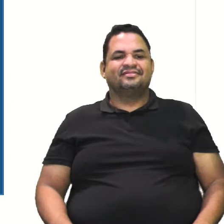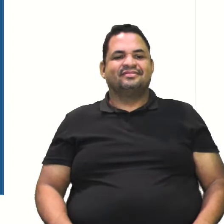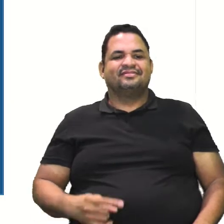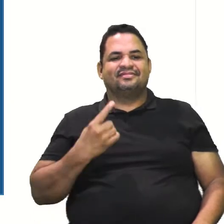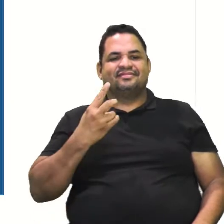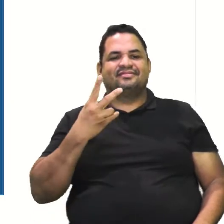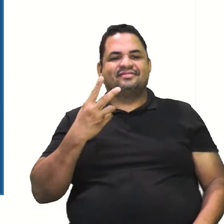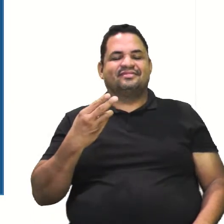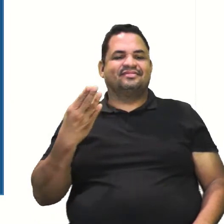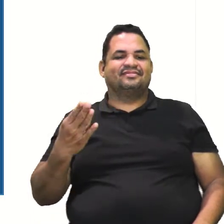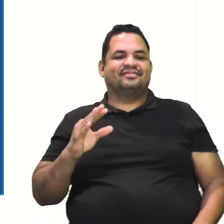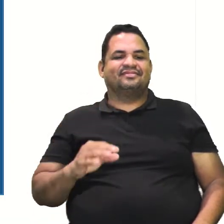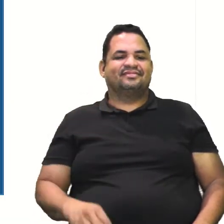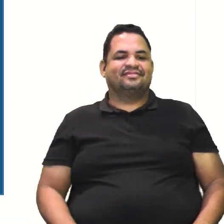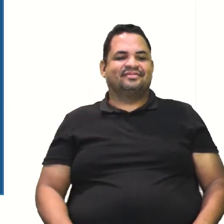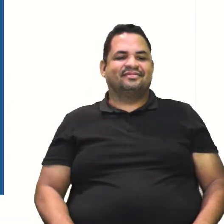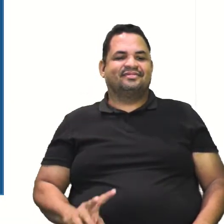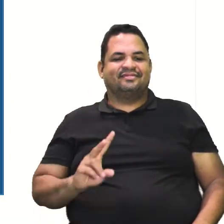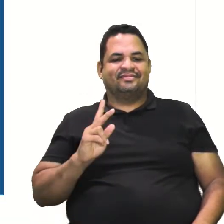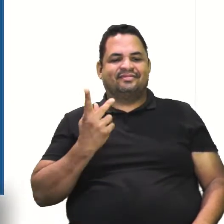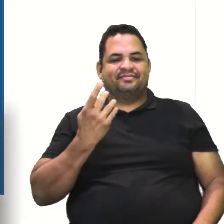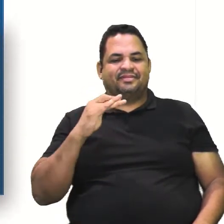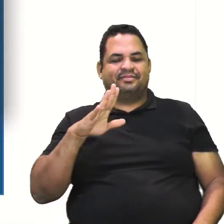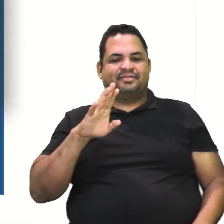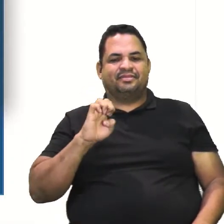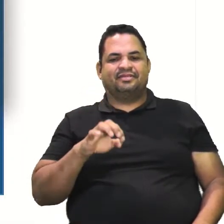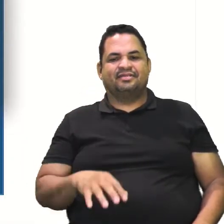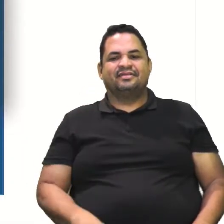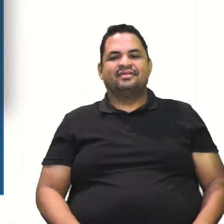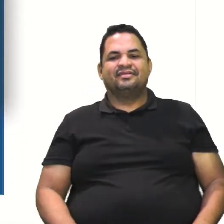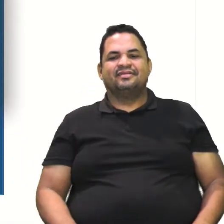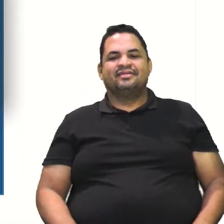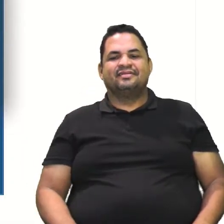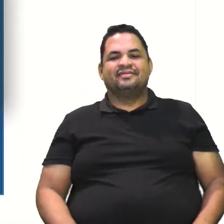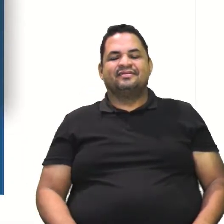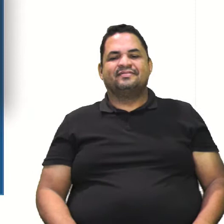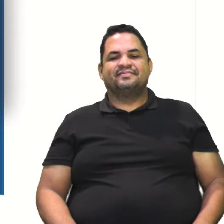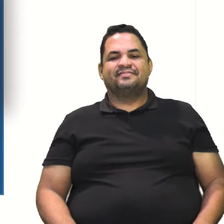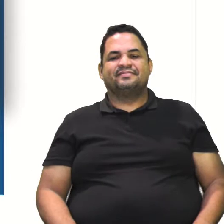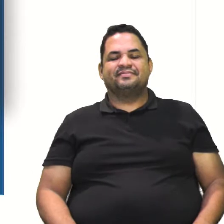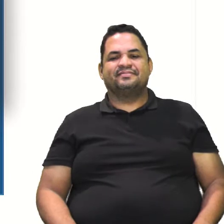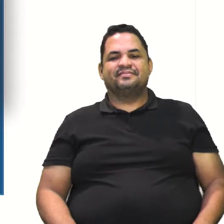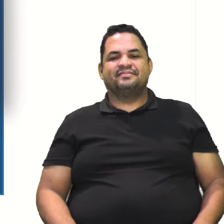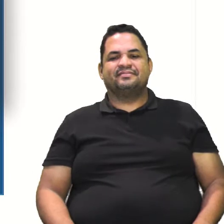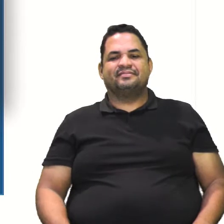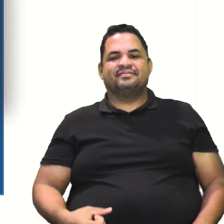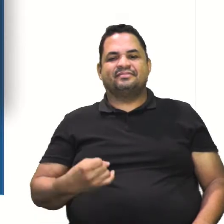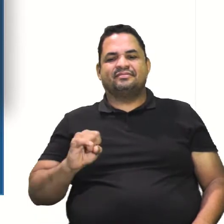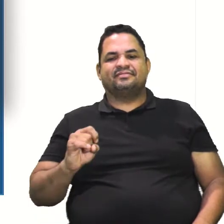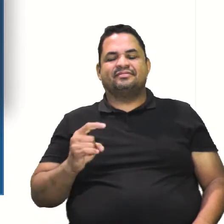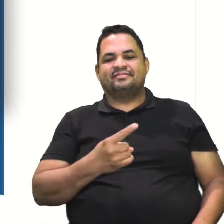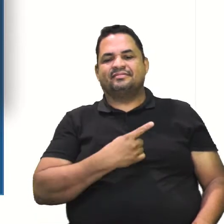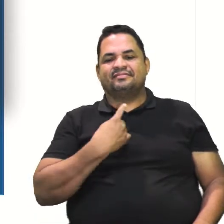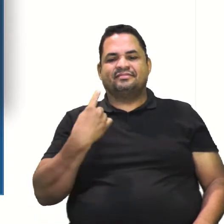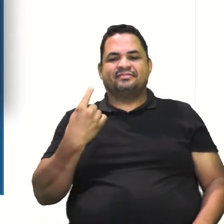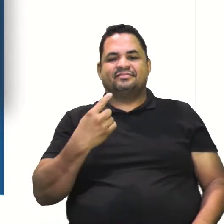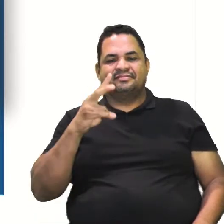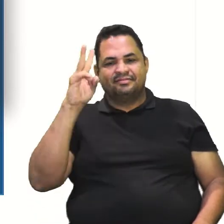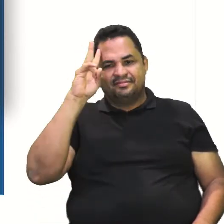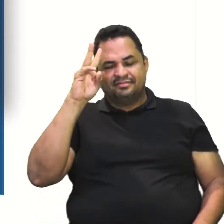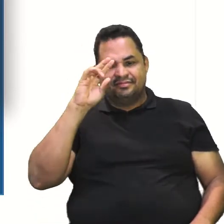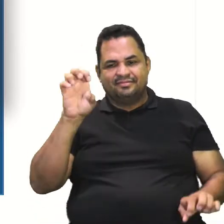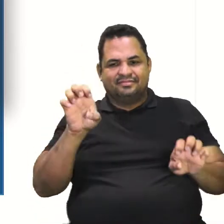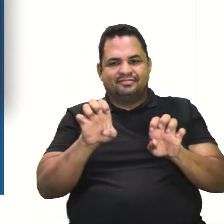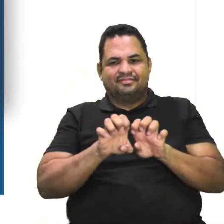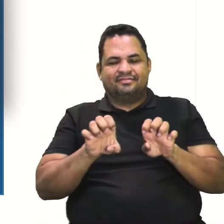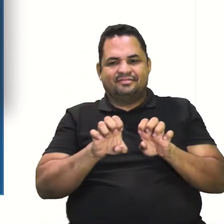Dole 1, dole 2, dole 3. É uma hipérbole, olha E lá. olha só o grande problema aí, ó. Se nós não lembrássemos dessa equação,